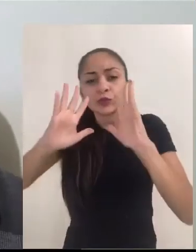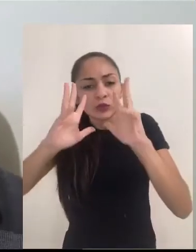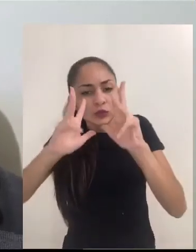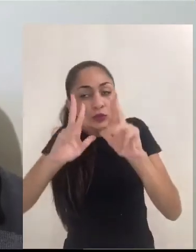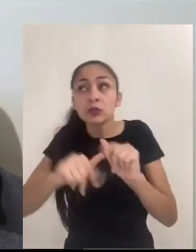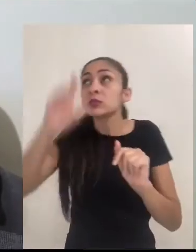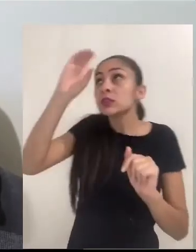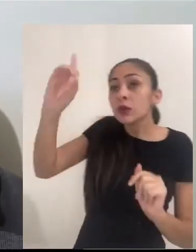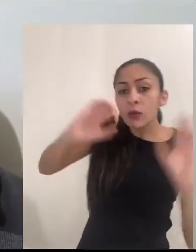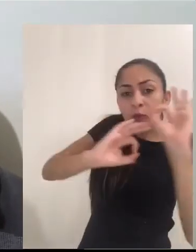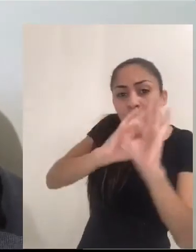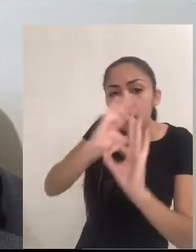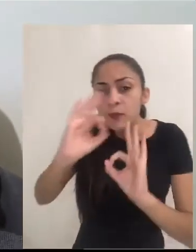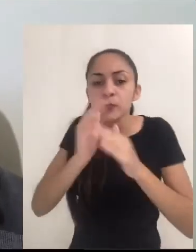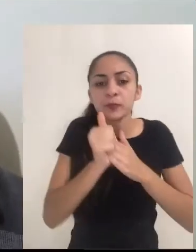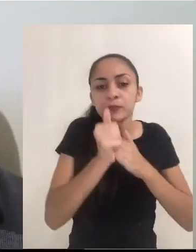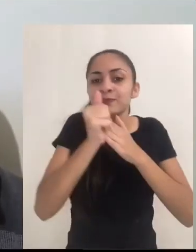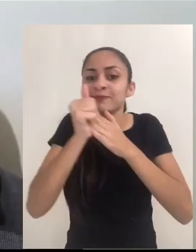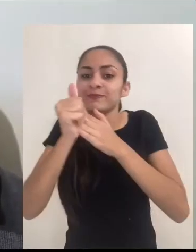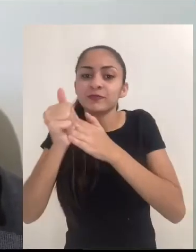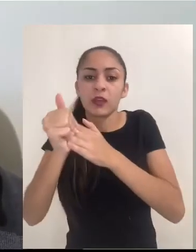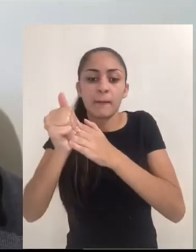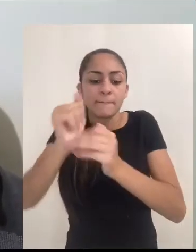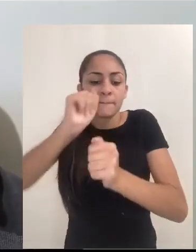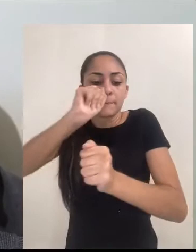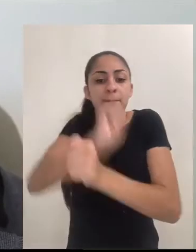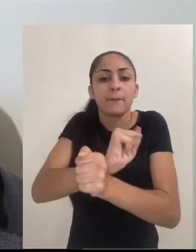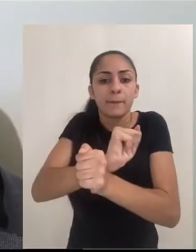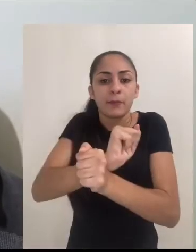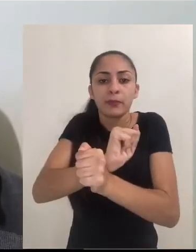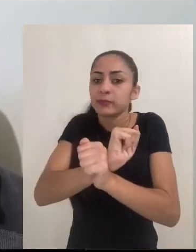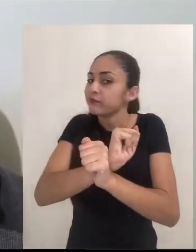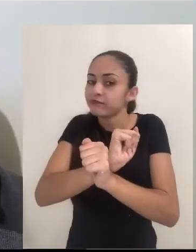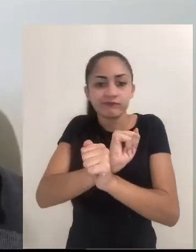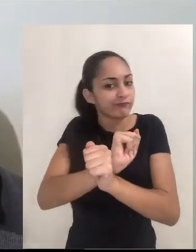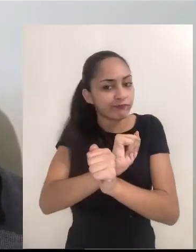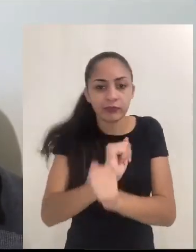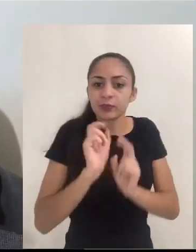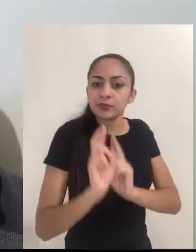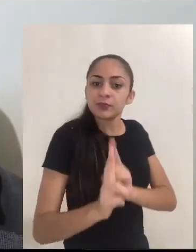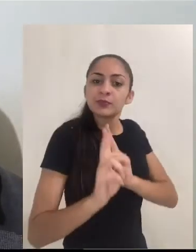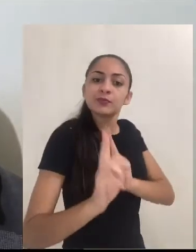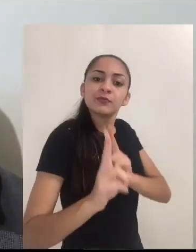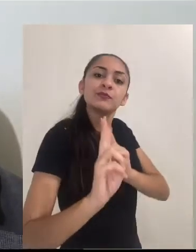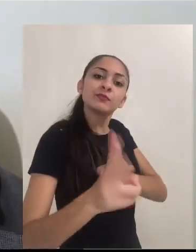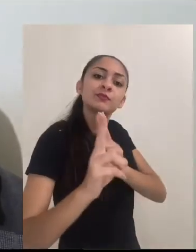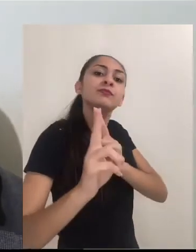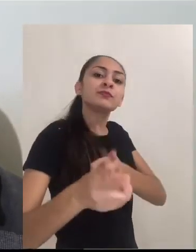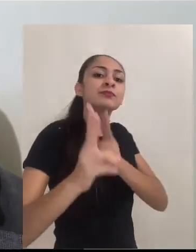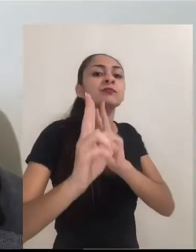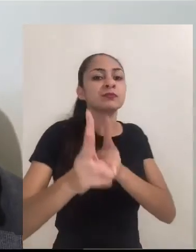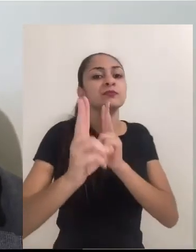uma história pra gente, não é uma história que fica parada. Sempre há algo depois disso. Sempre há algo depois daquilo que a gente está